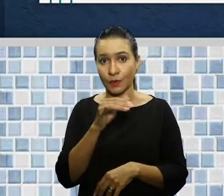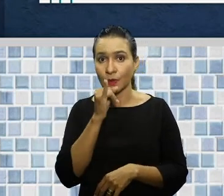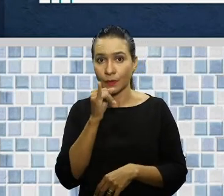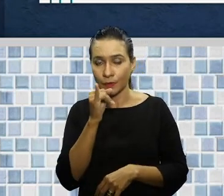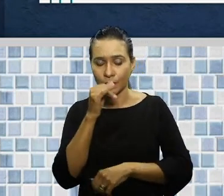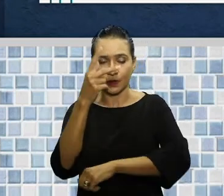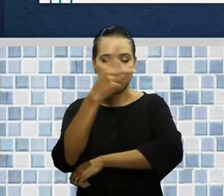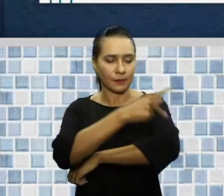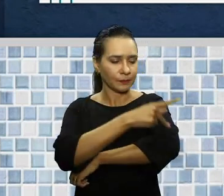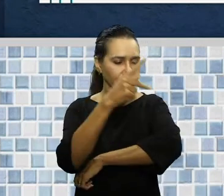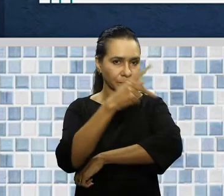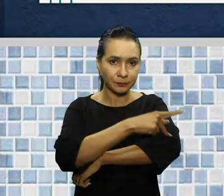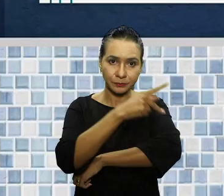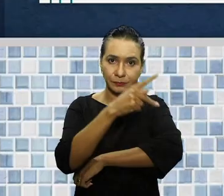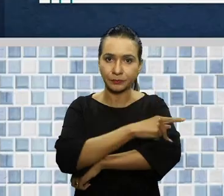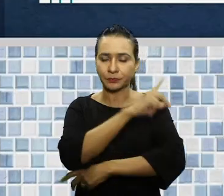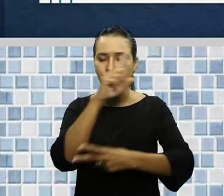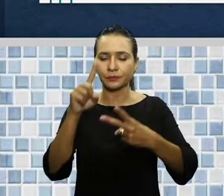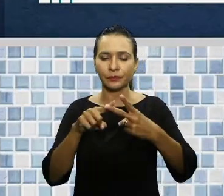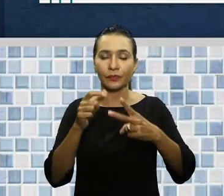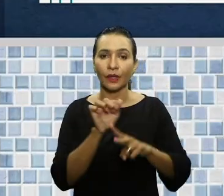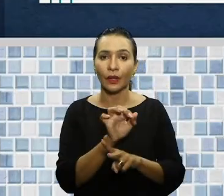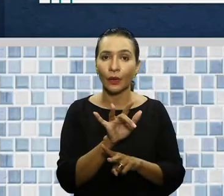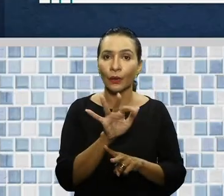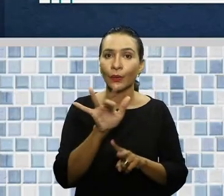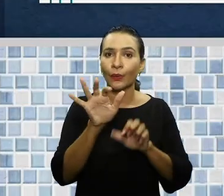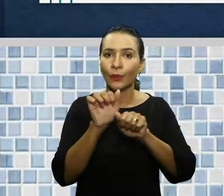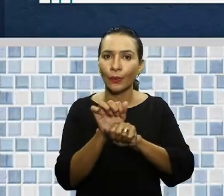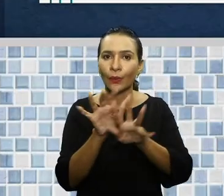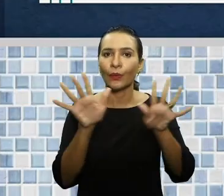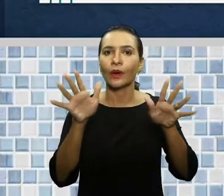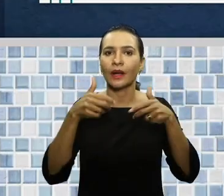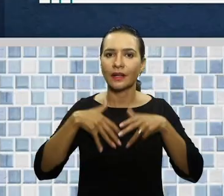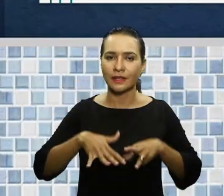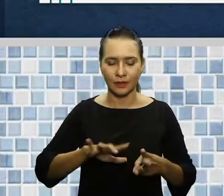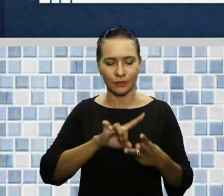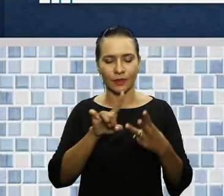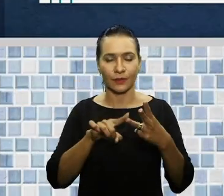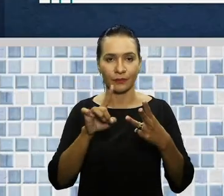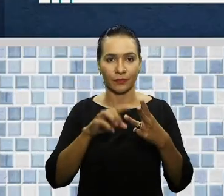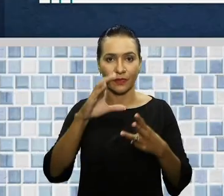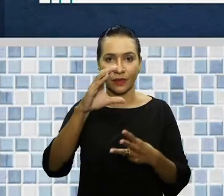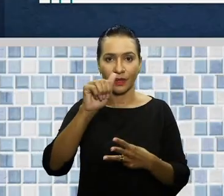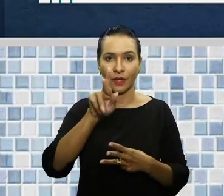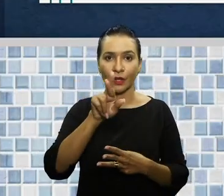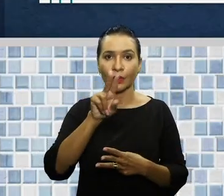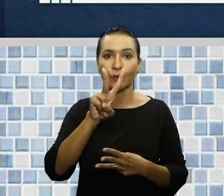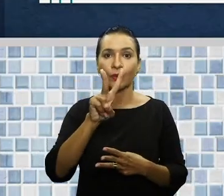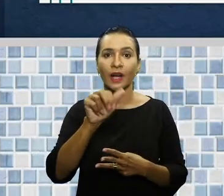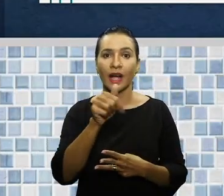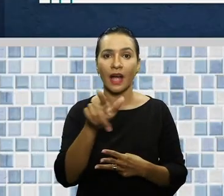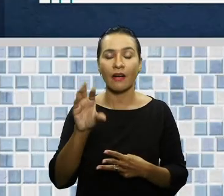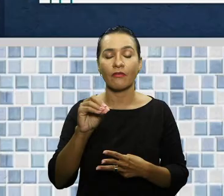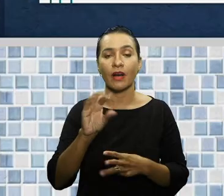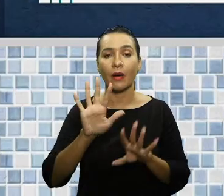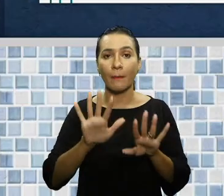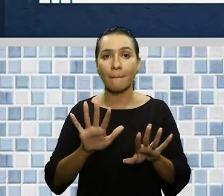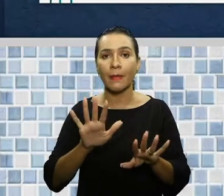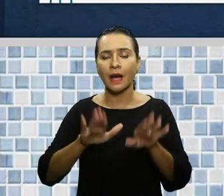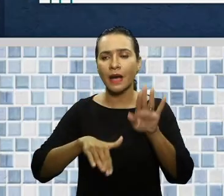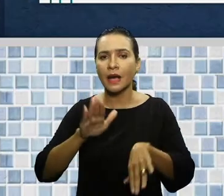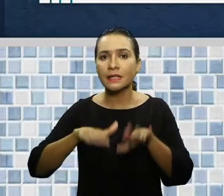do petróleo, do gás natural e de carvão mineral, e às vezes esquece que esses